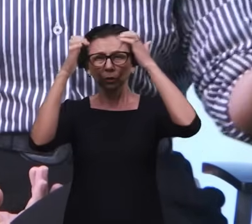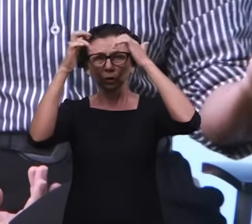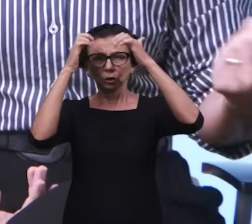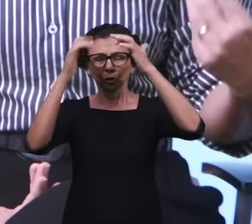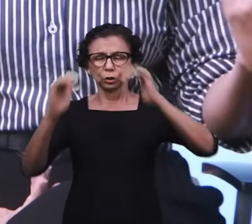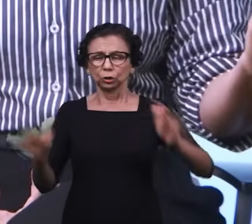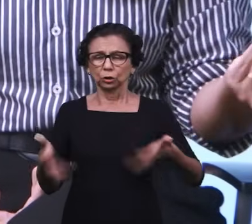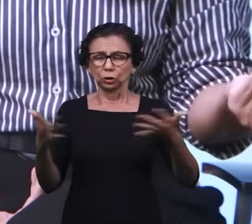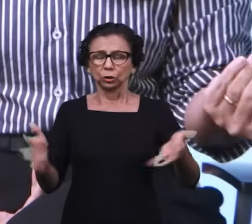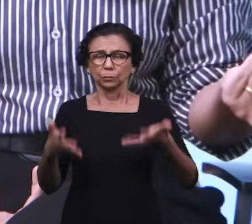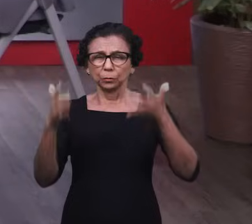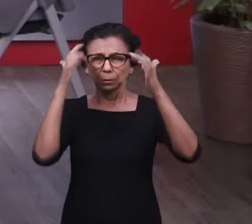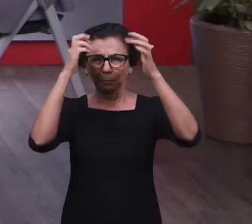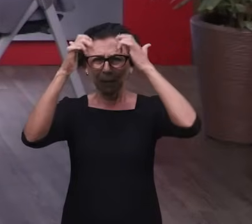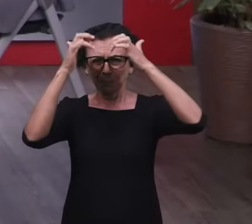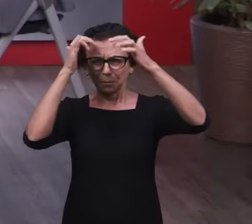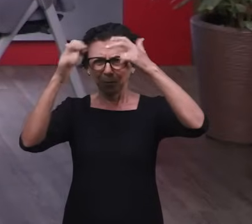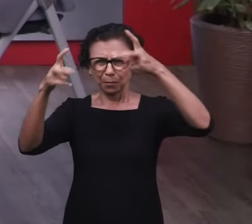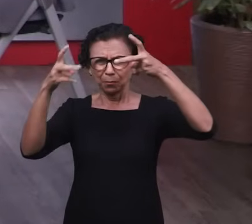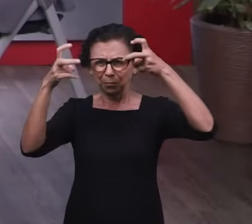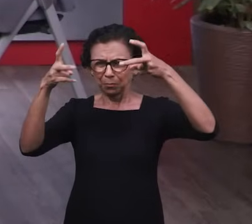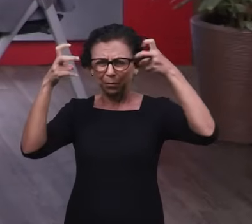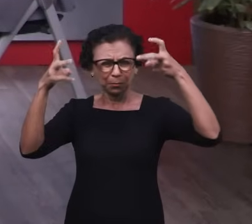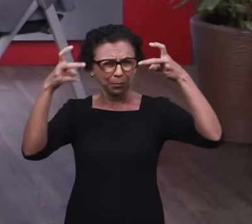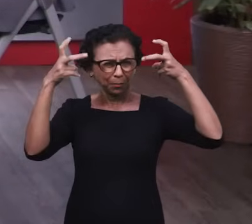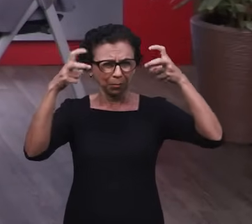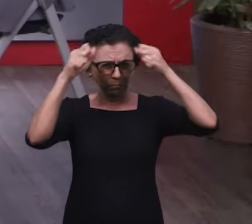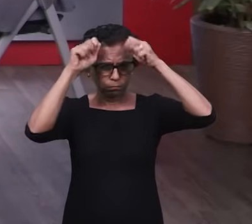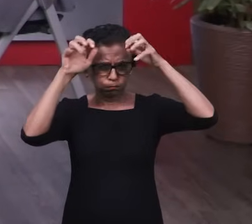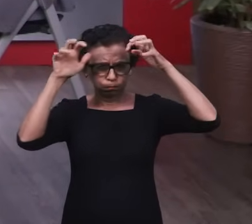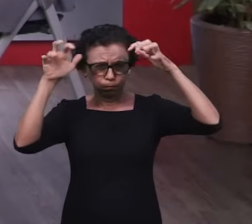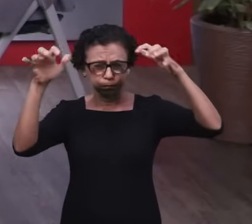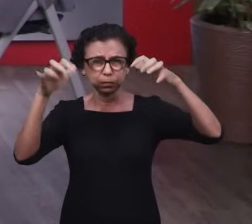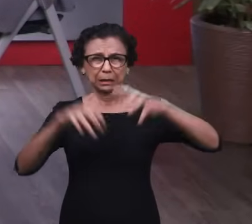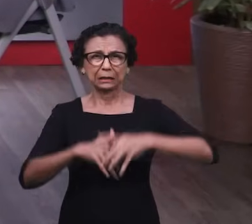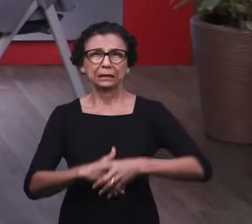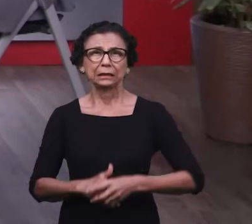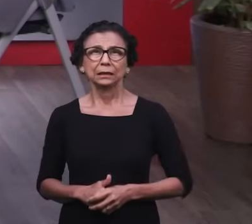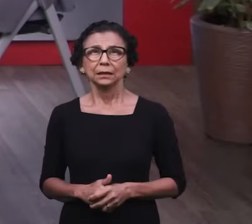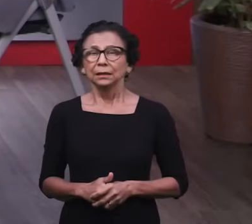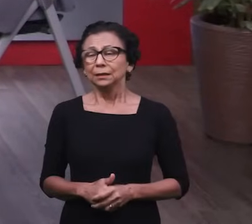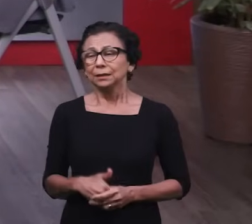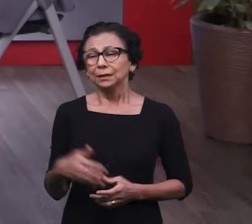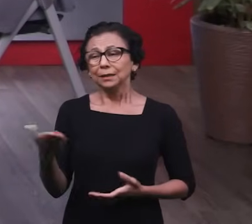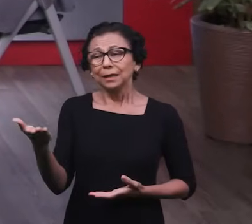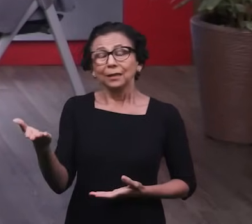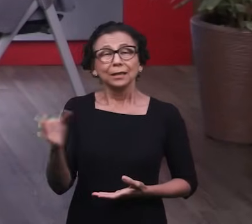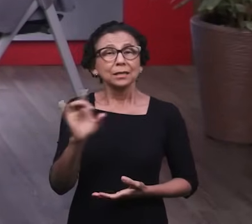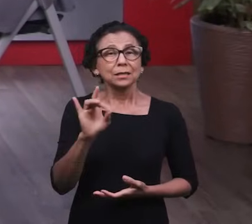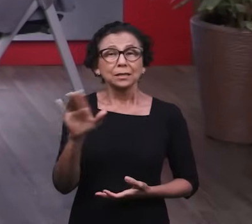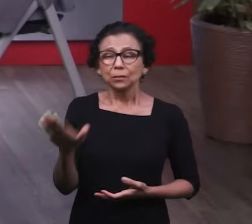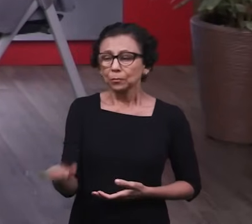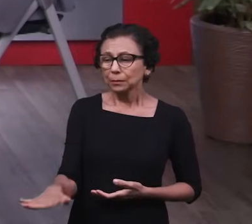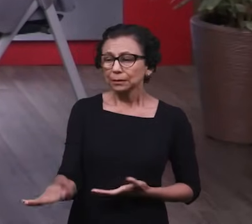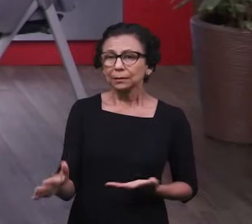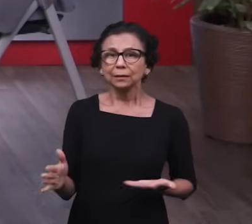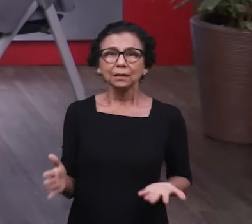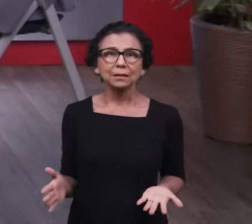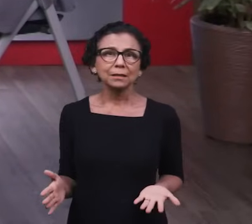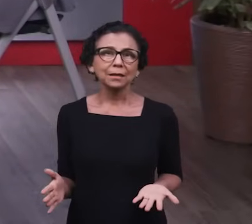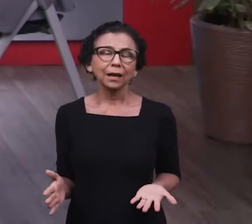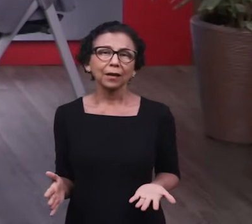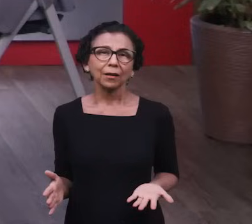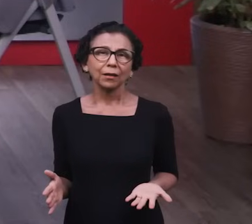que muitas vezes é uma criança, É verdade. que não tem nem noção de que ela não quer ser abraçada, É, de que ela está ali com